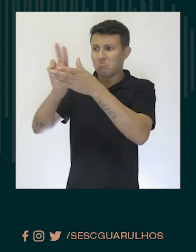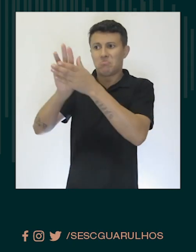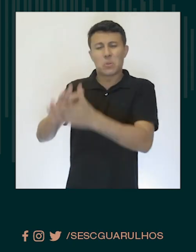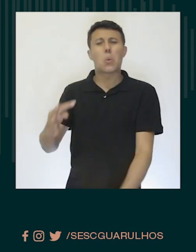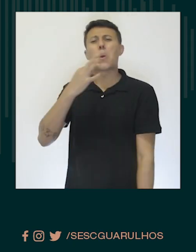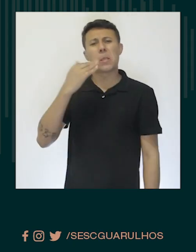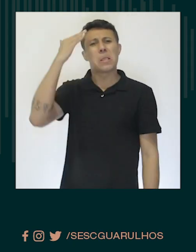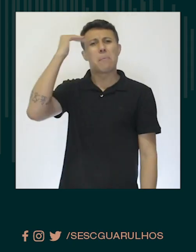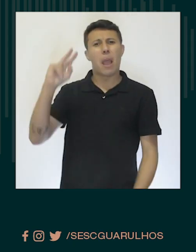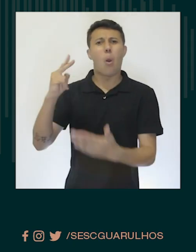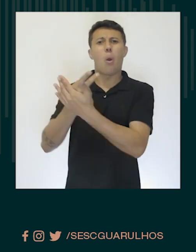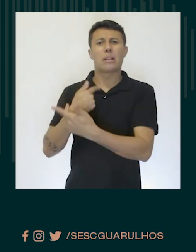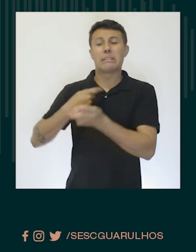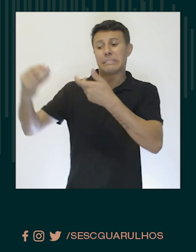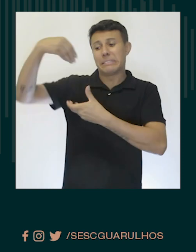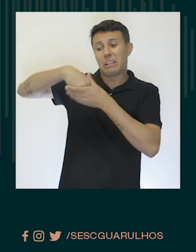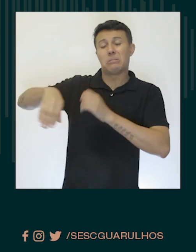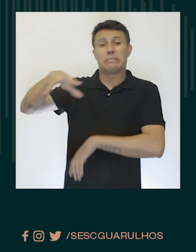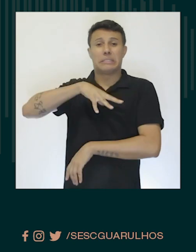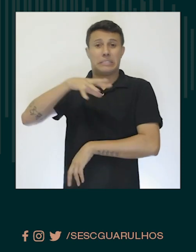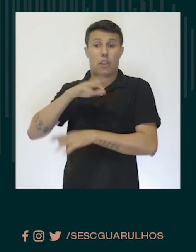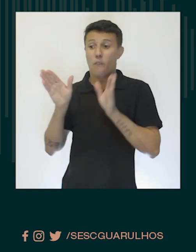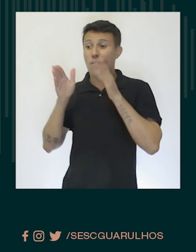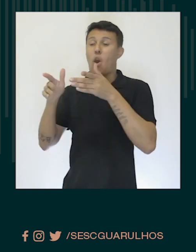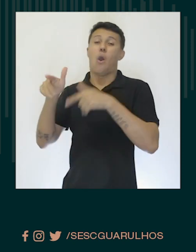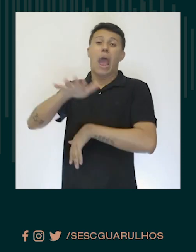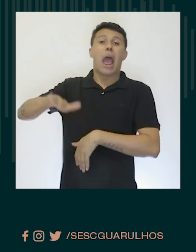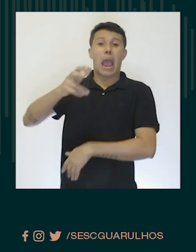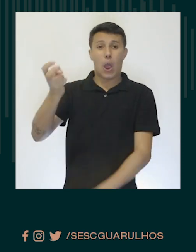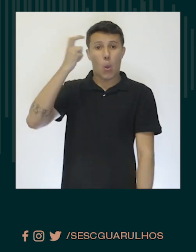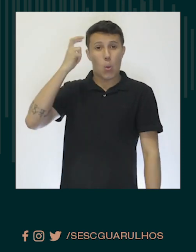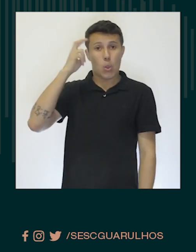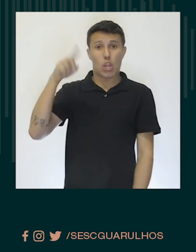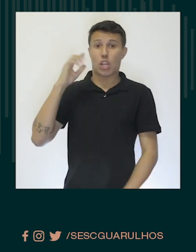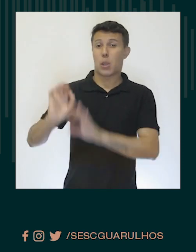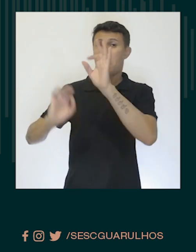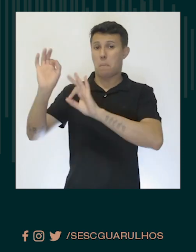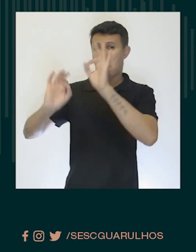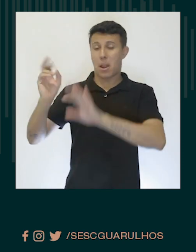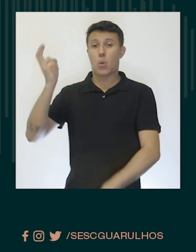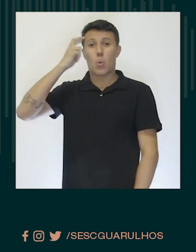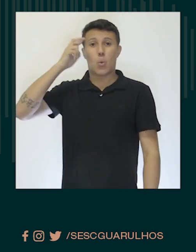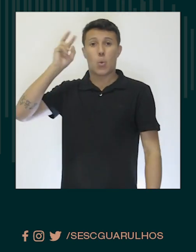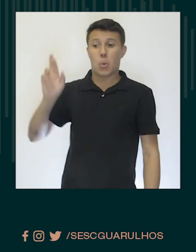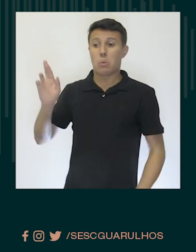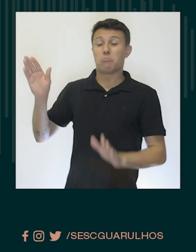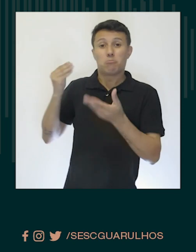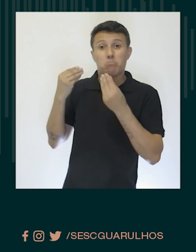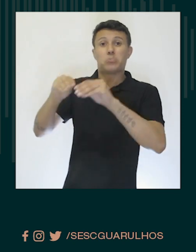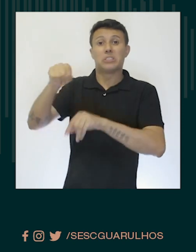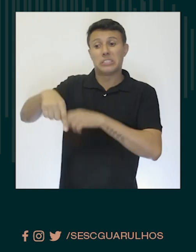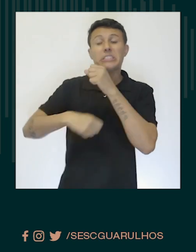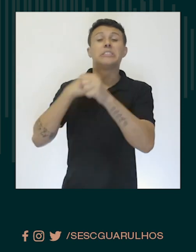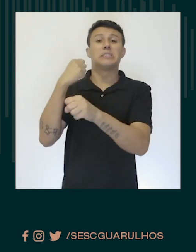em relação à cultura. Nós temos um plano de cultura que foi implementado esse ano, um plano que foi desenvolvido ao longo de 10